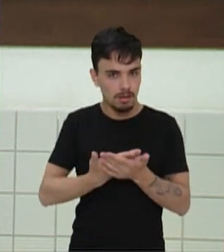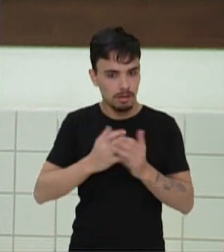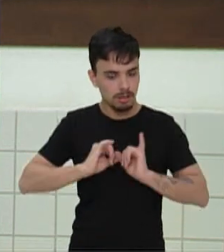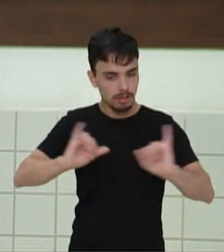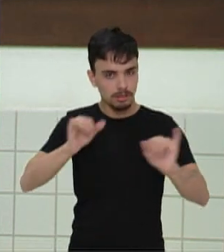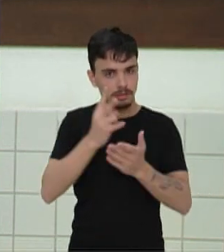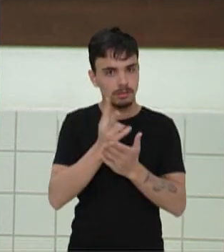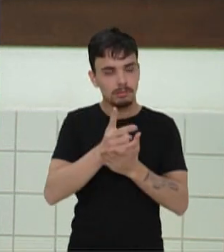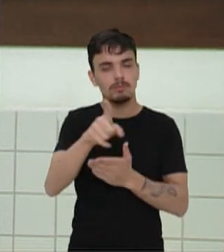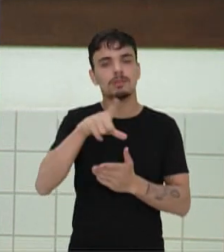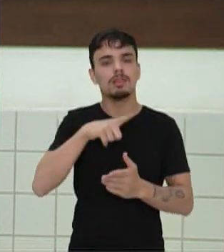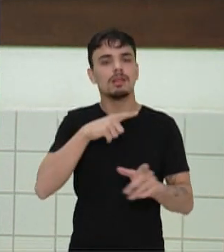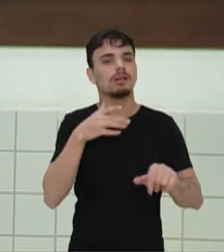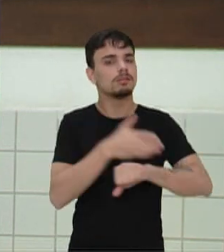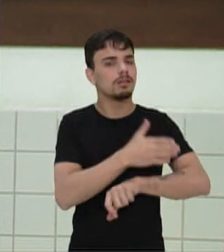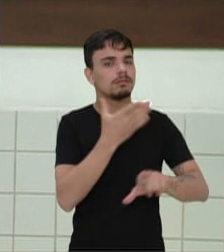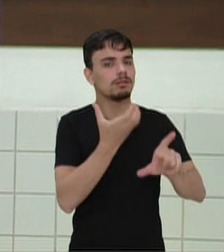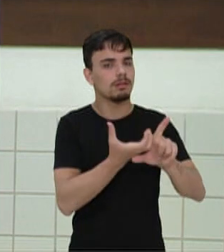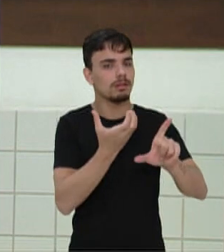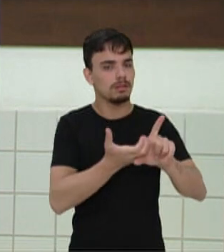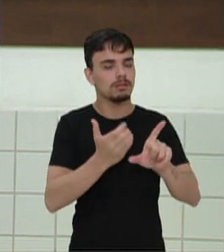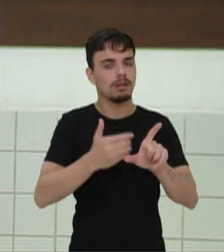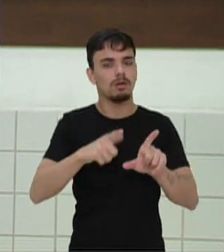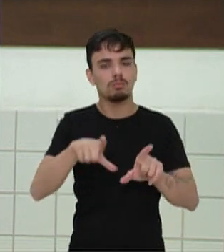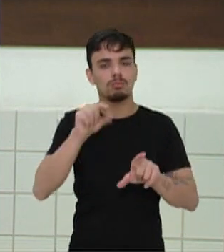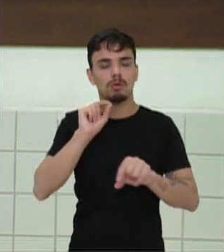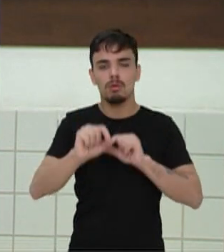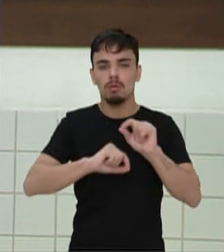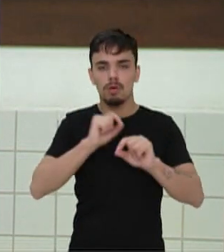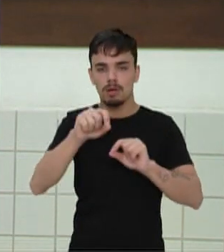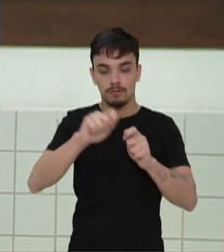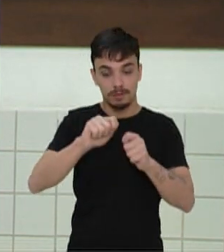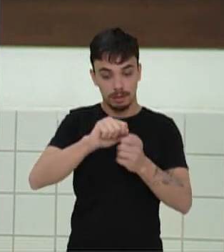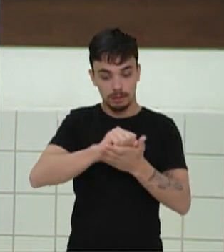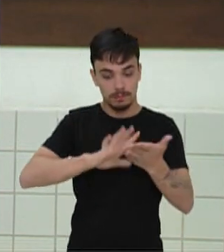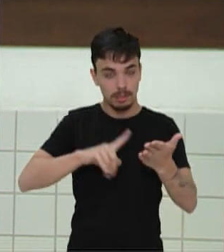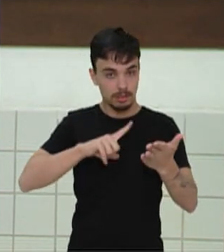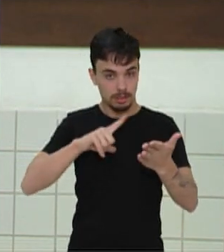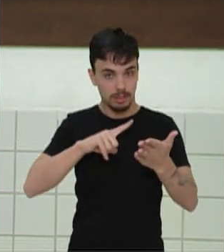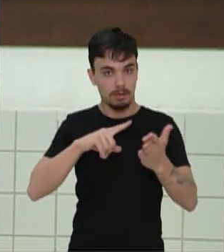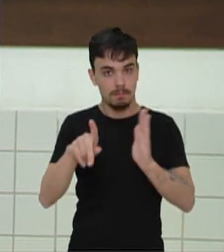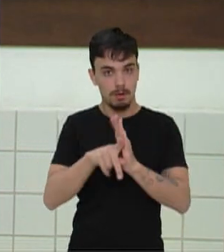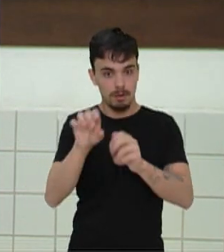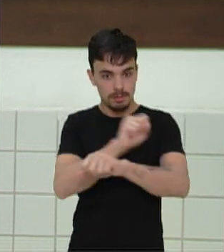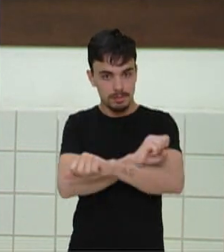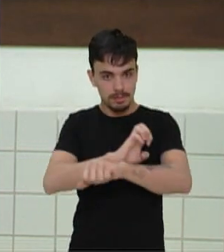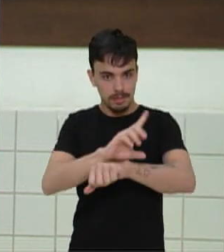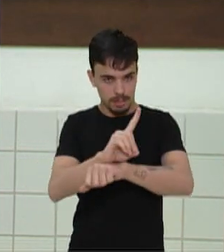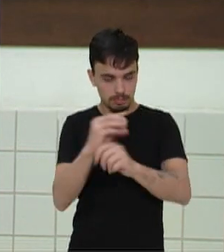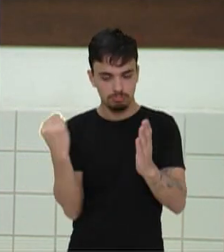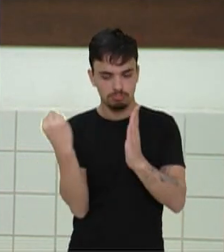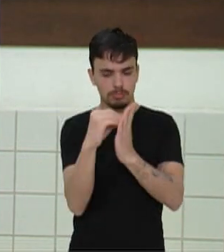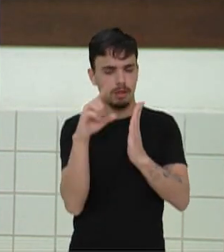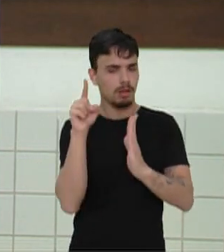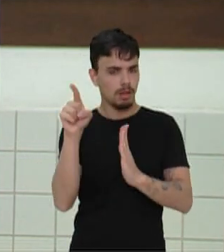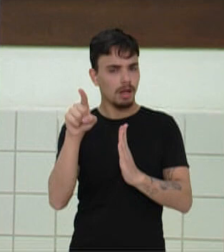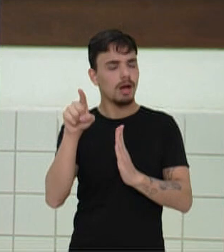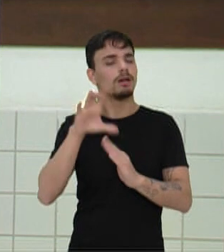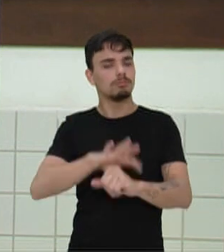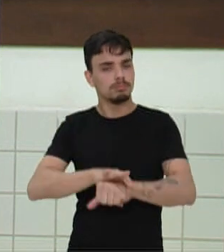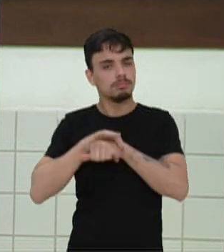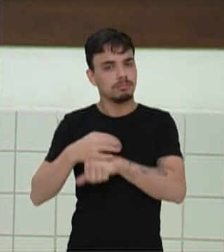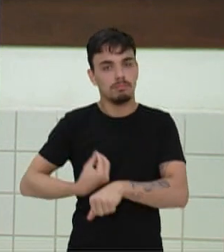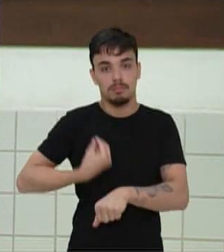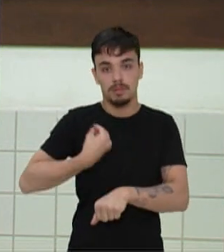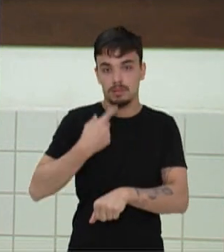sempre. Você que tem acesso ao Classroom, eu sugiro que vocês façam as atividades postadas pela sede, porque são elas que vão garantir a presença de